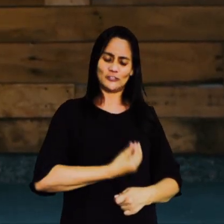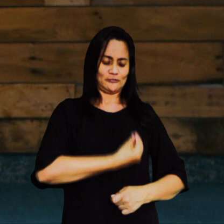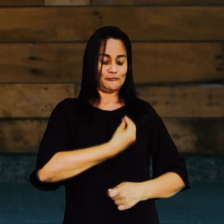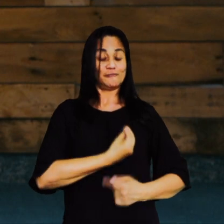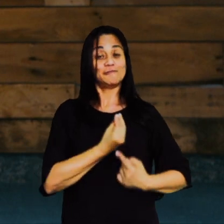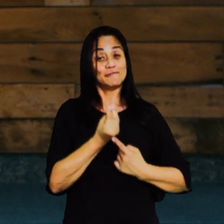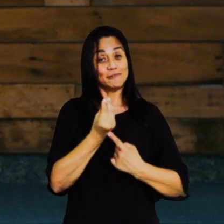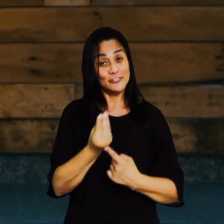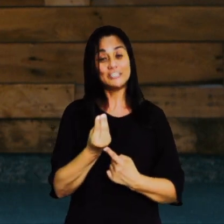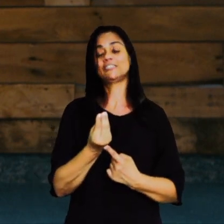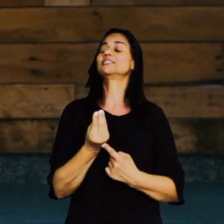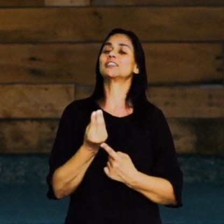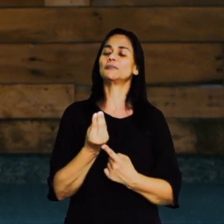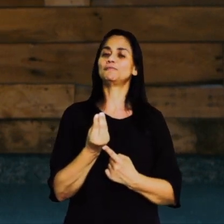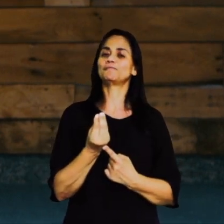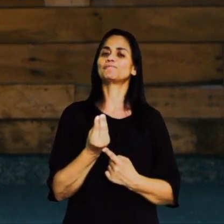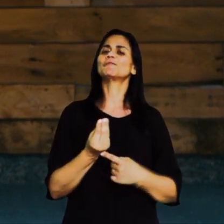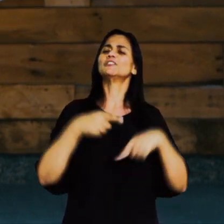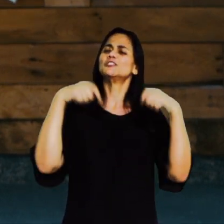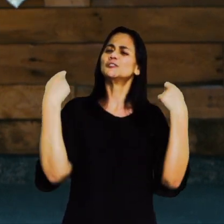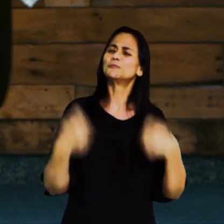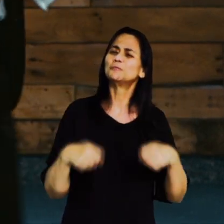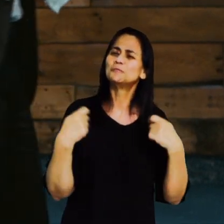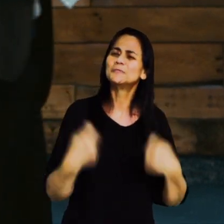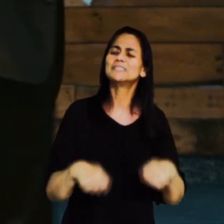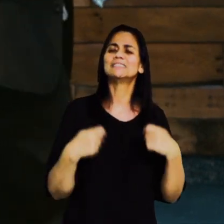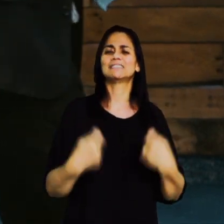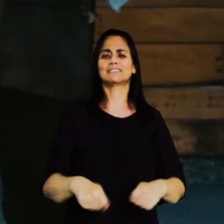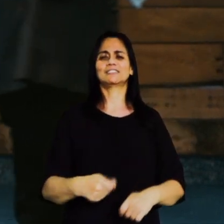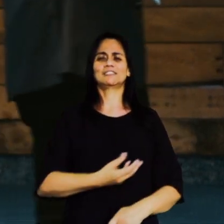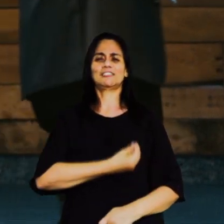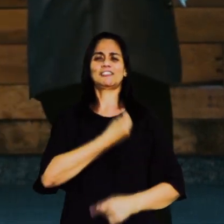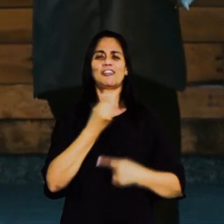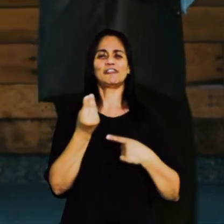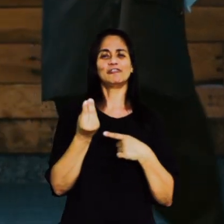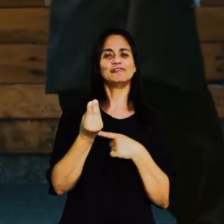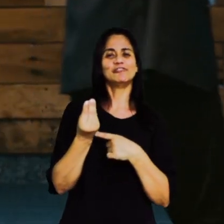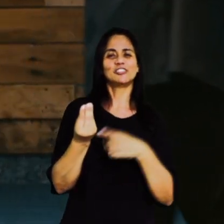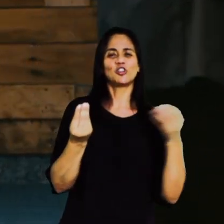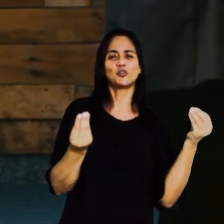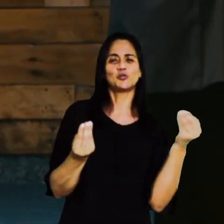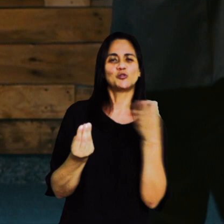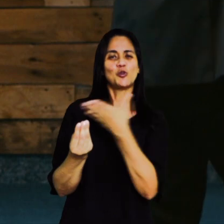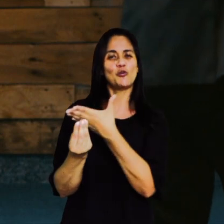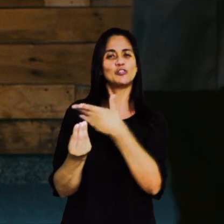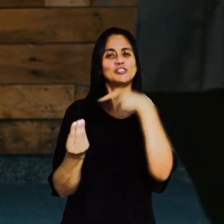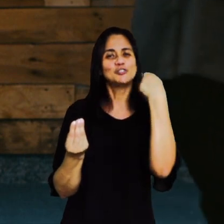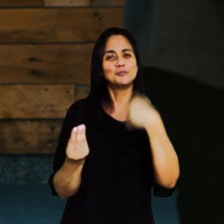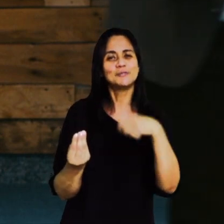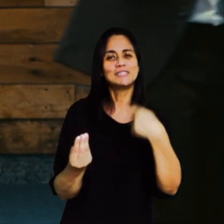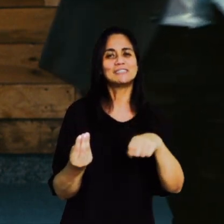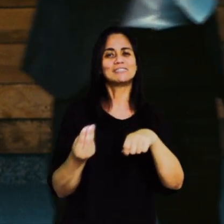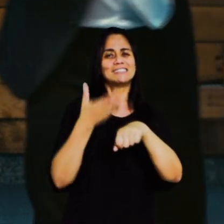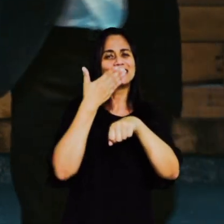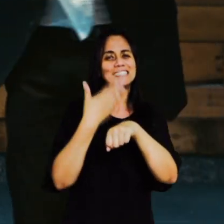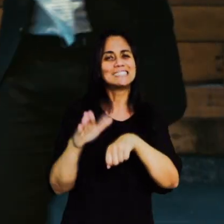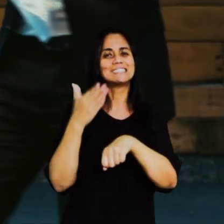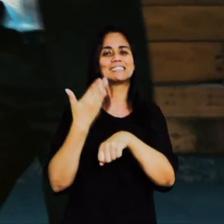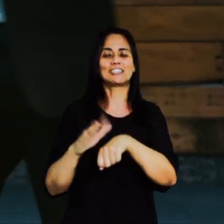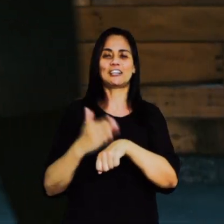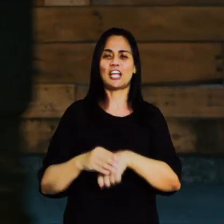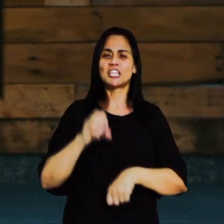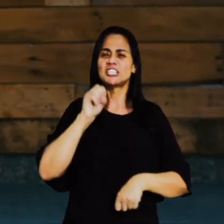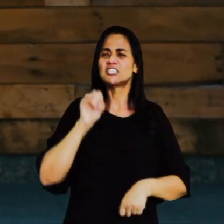não natural e forçada, a partir do momento que nós temos um verdadeiro encontro com Jesus